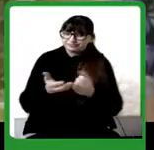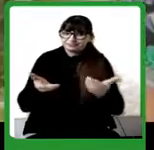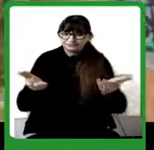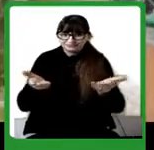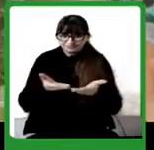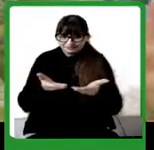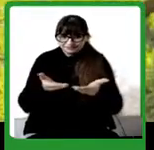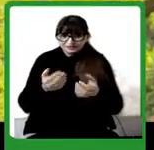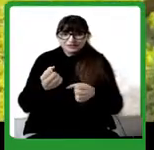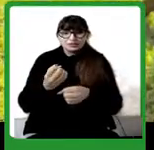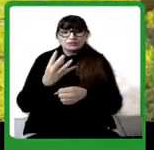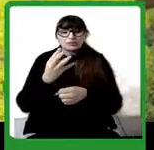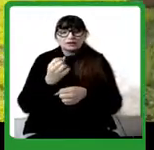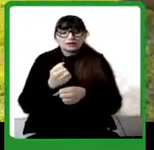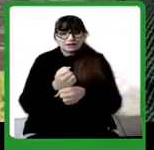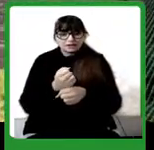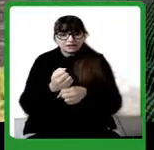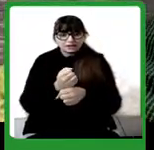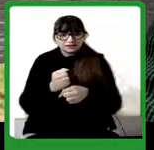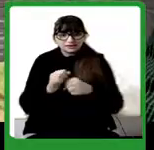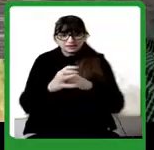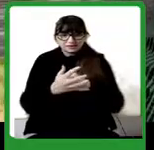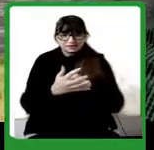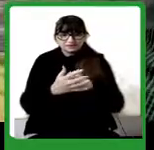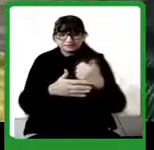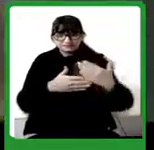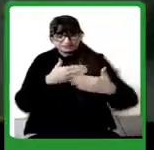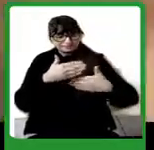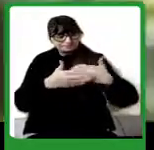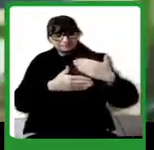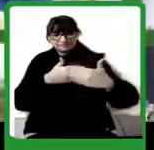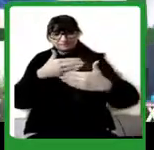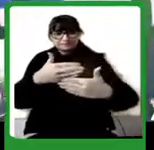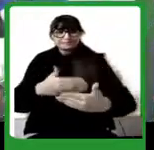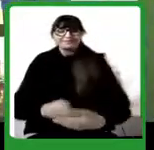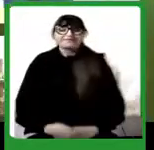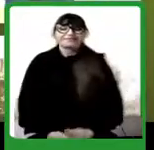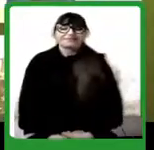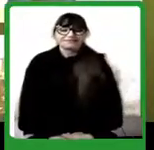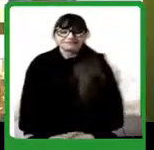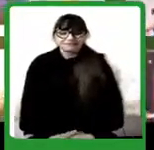40 anos, Sicredi Alto Uruguai.